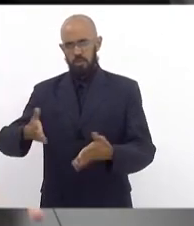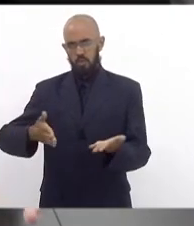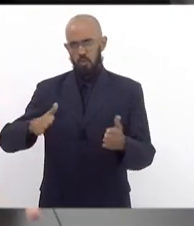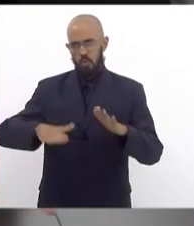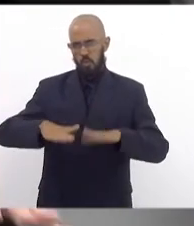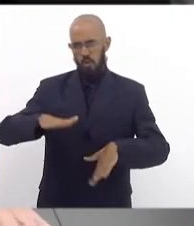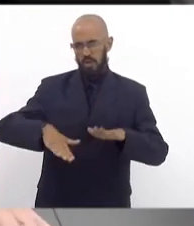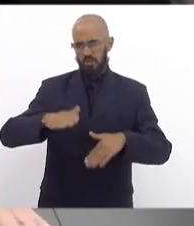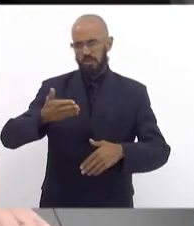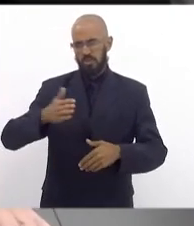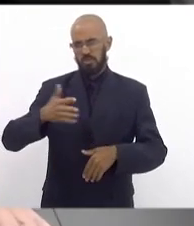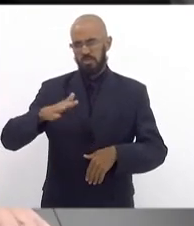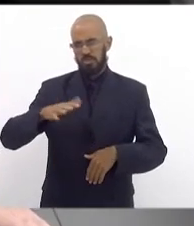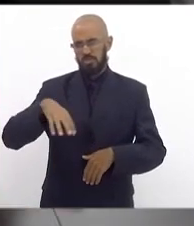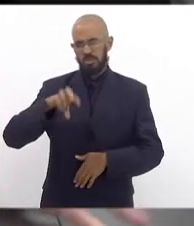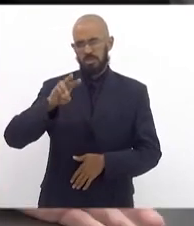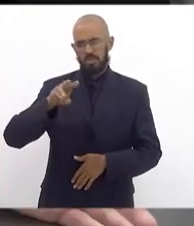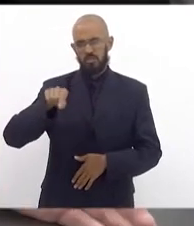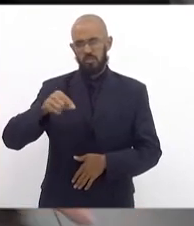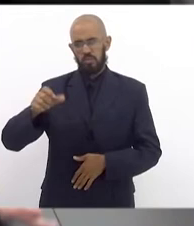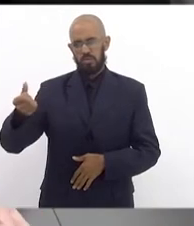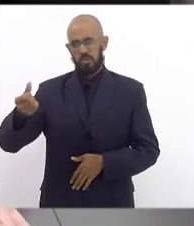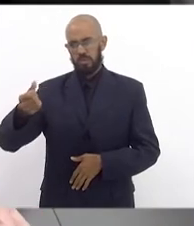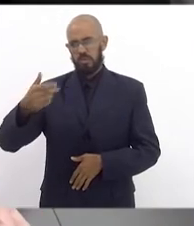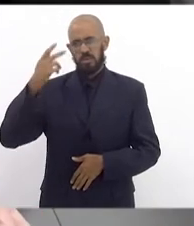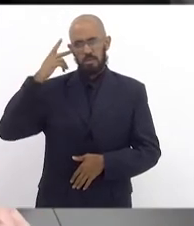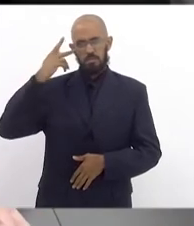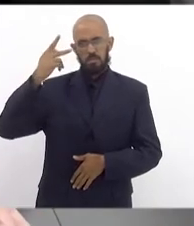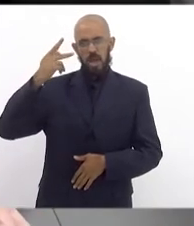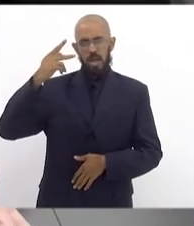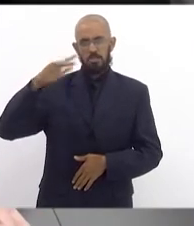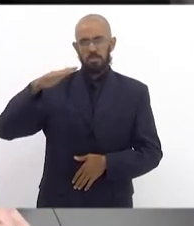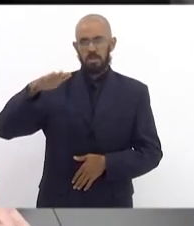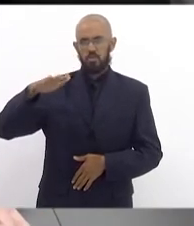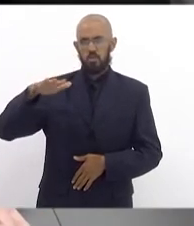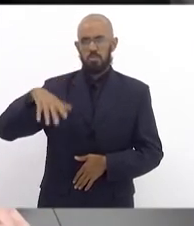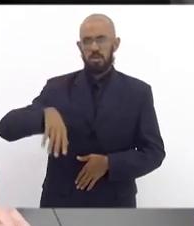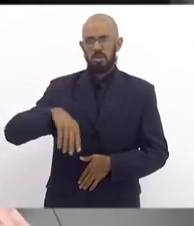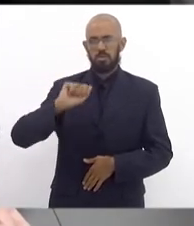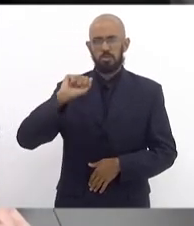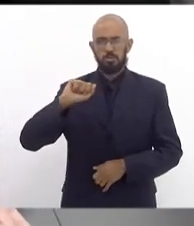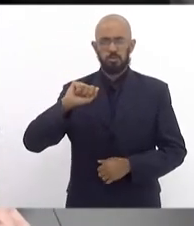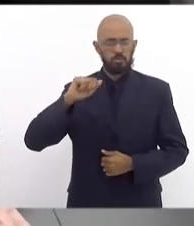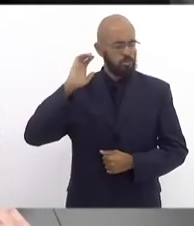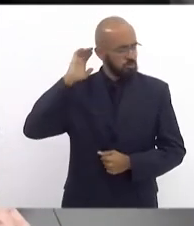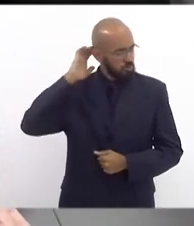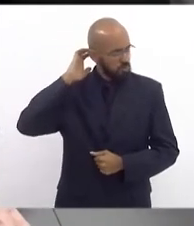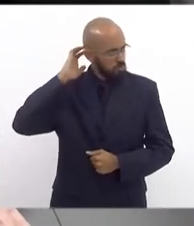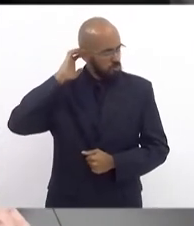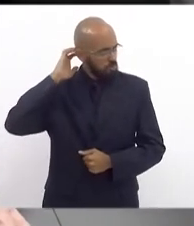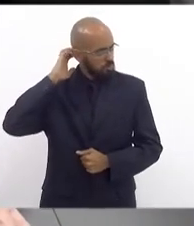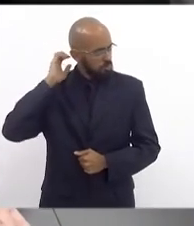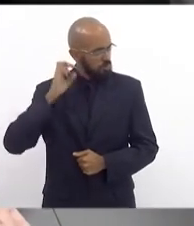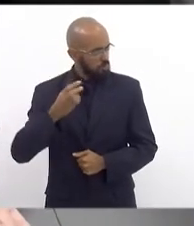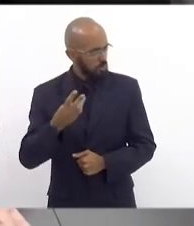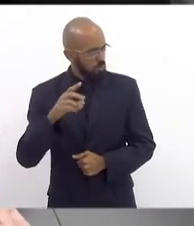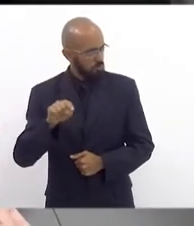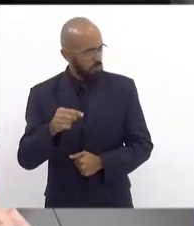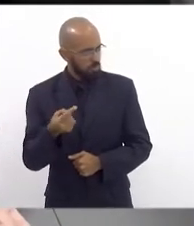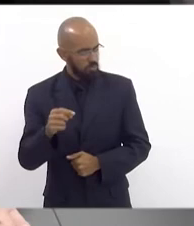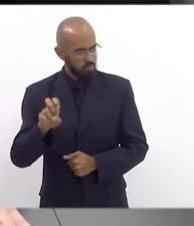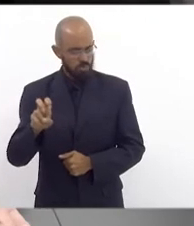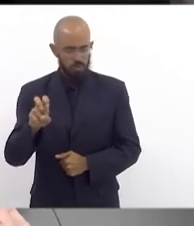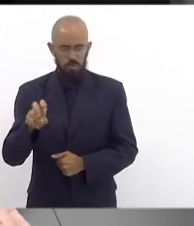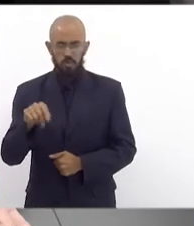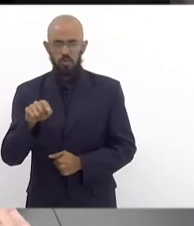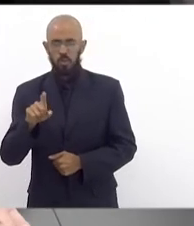entre 3.6 no teto né para é algo em torno dia 3.5 Seria